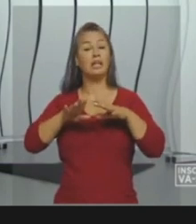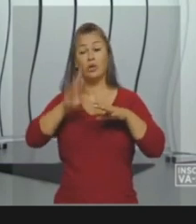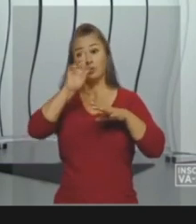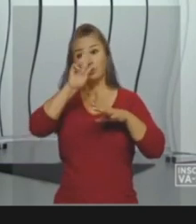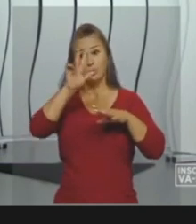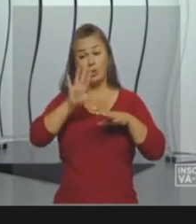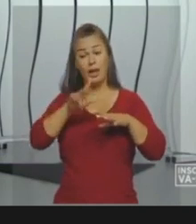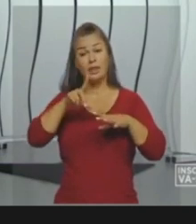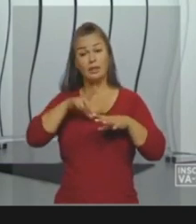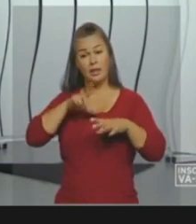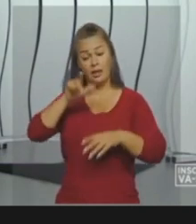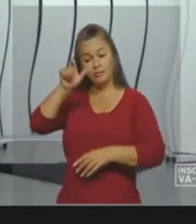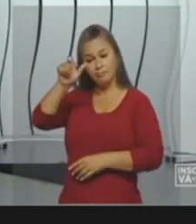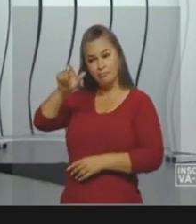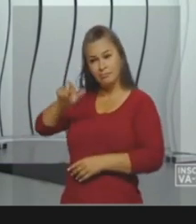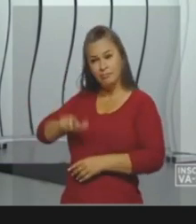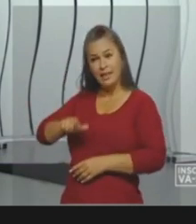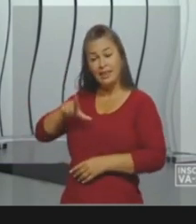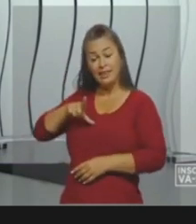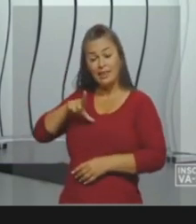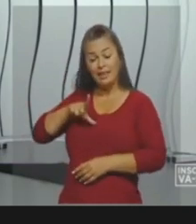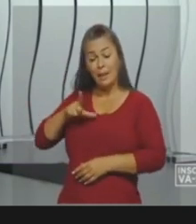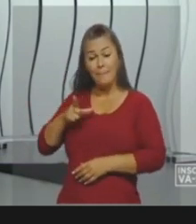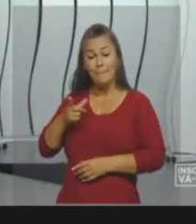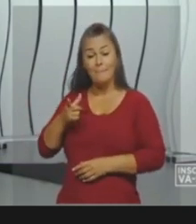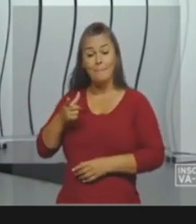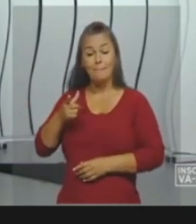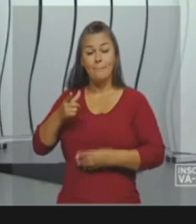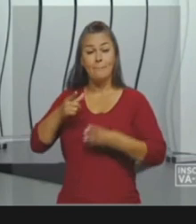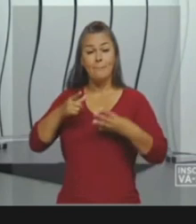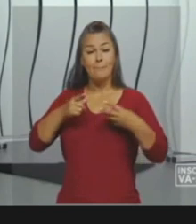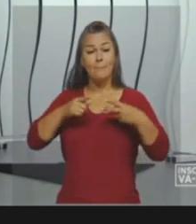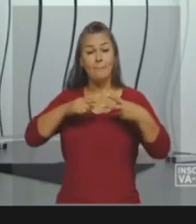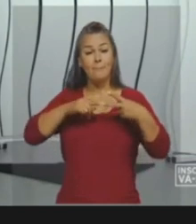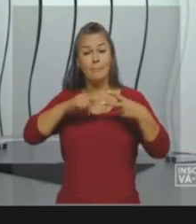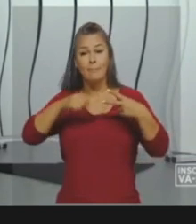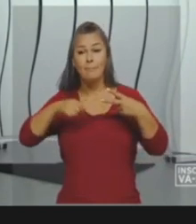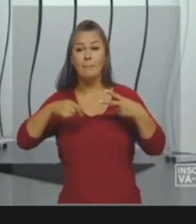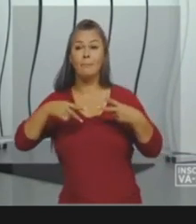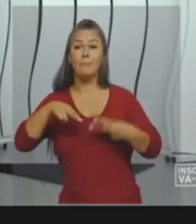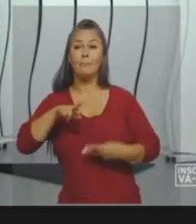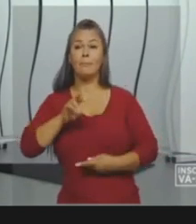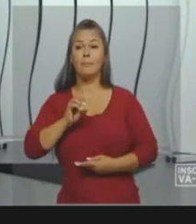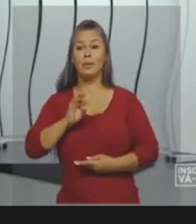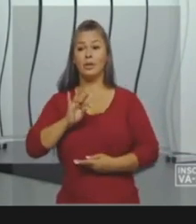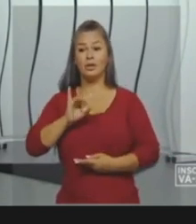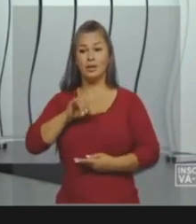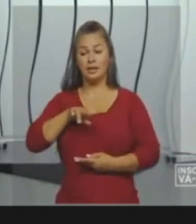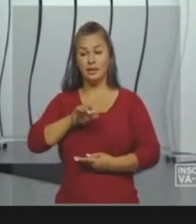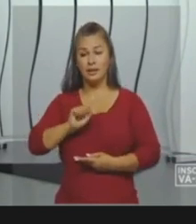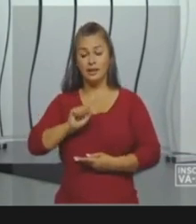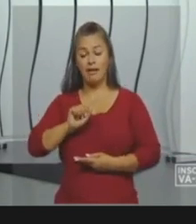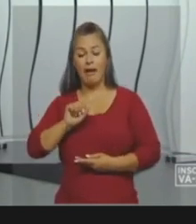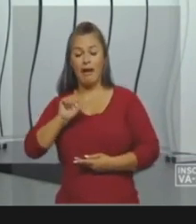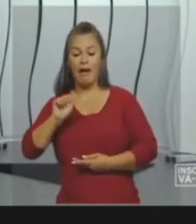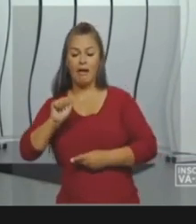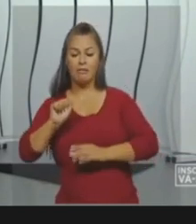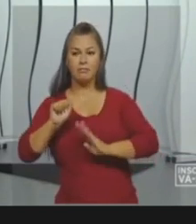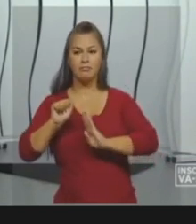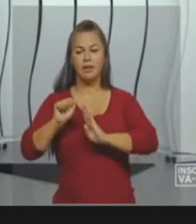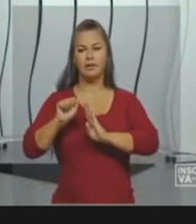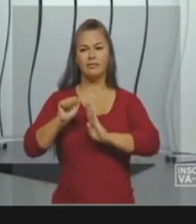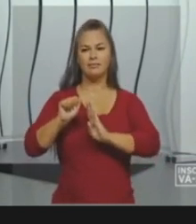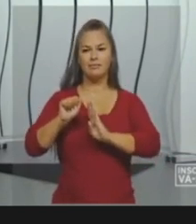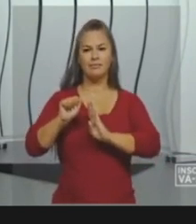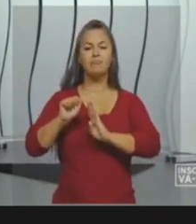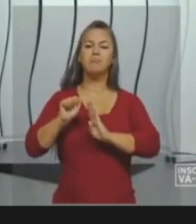pessoas que as hemácias dela têm tanta proteína A quanto a proteína B na superfície. Então o que vai acontecer? A pessoa vai ter o sangue